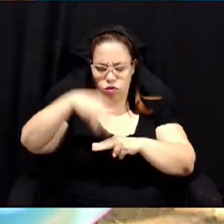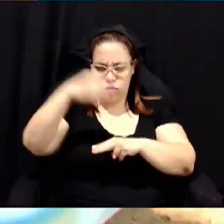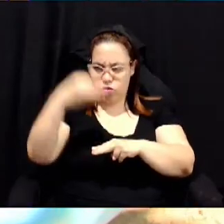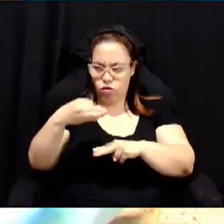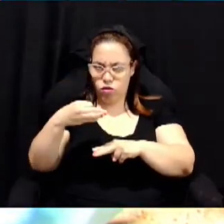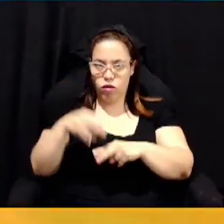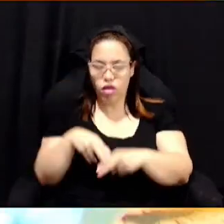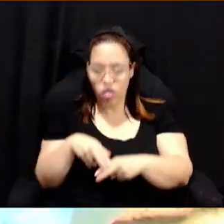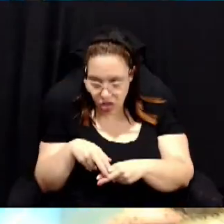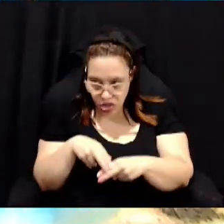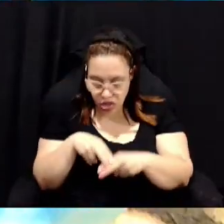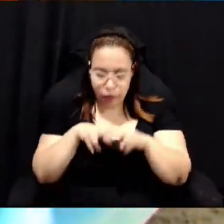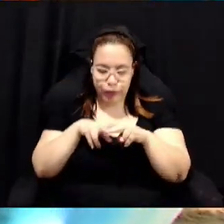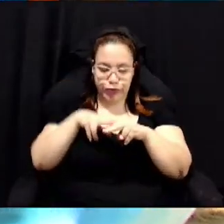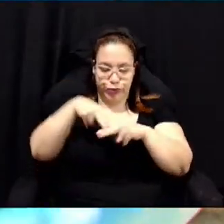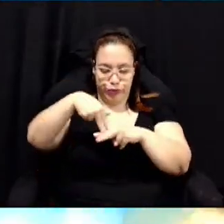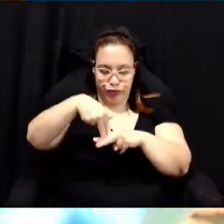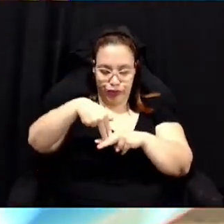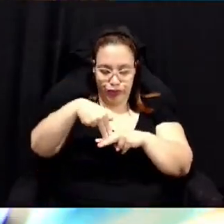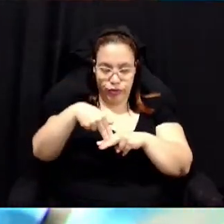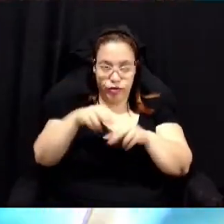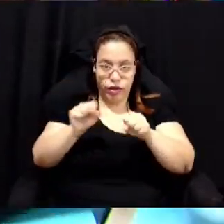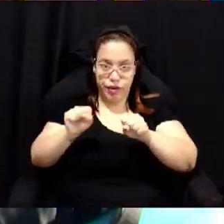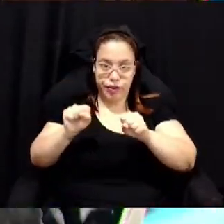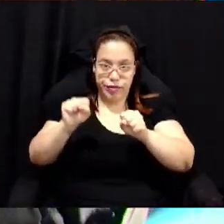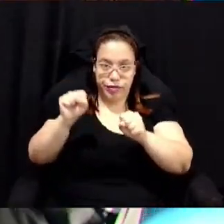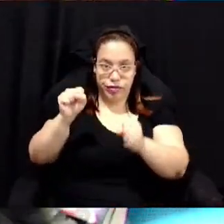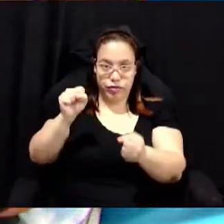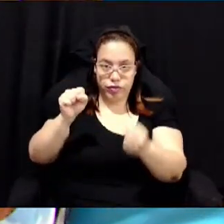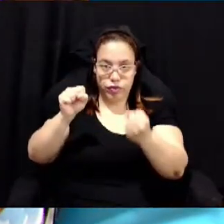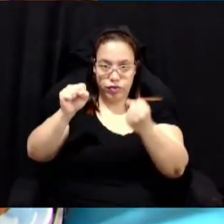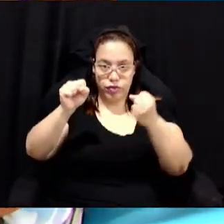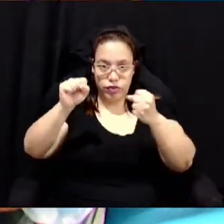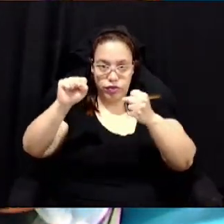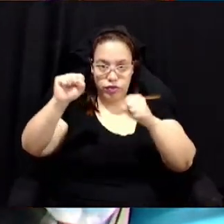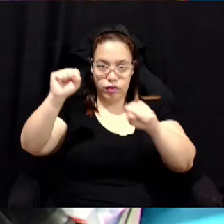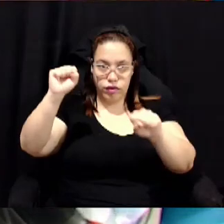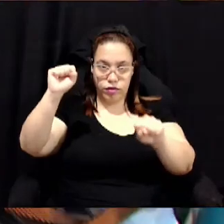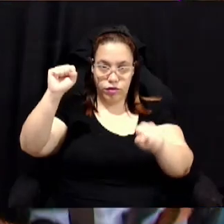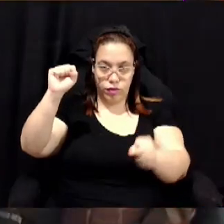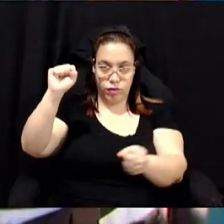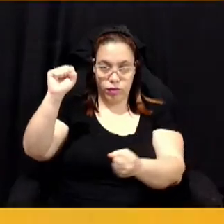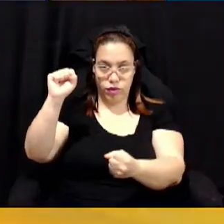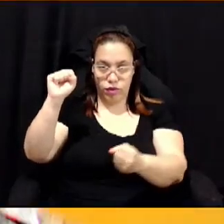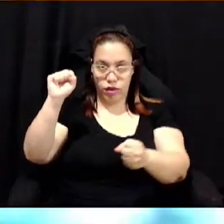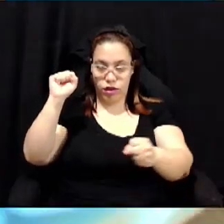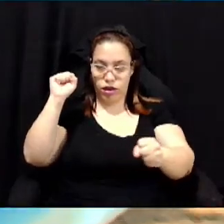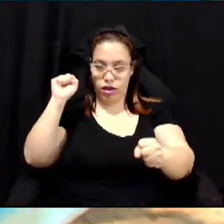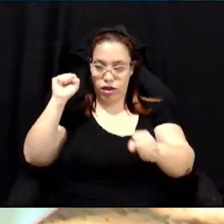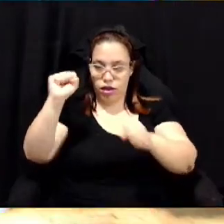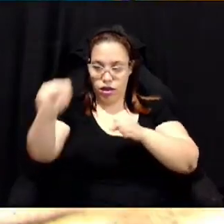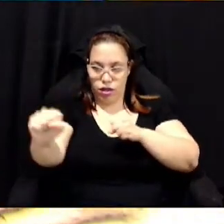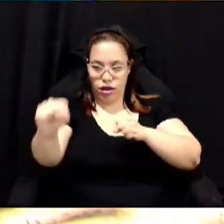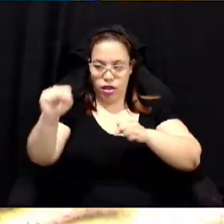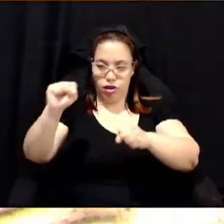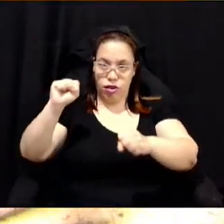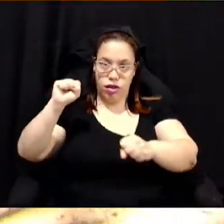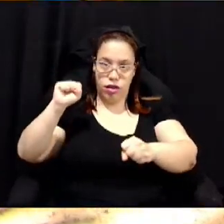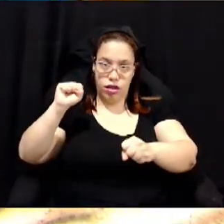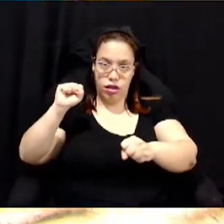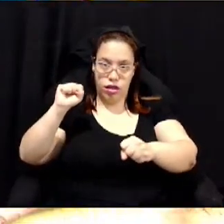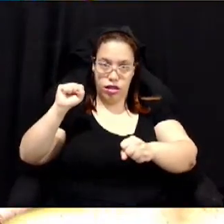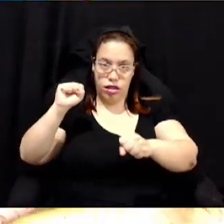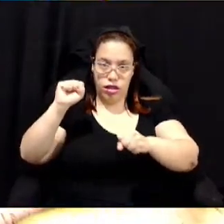estou aqui. E aí a minha remada, a gente fala que o braço que está em cima, ele vai empurrar. Muita gente acha que a remada é só esse